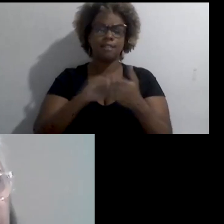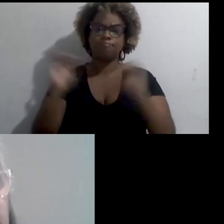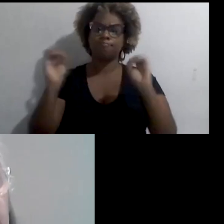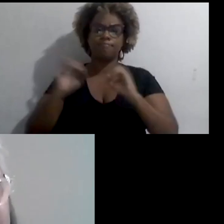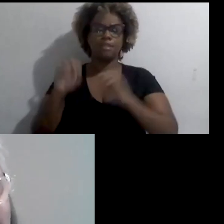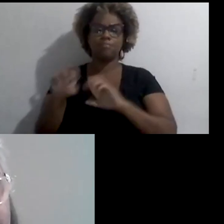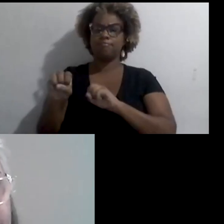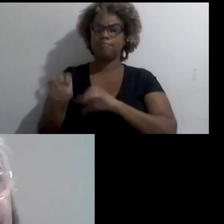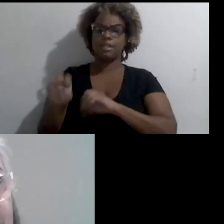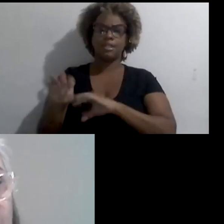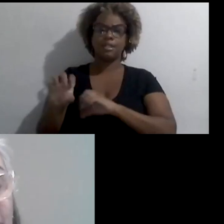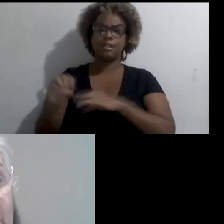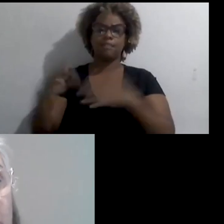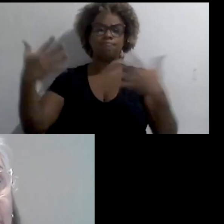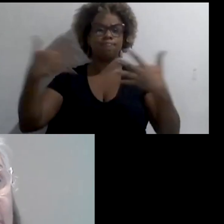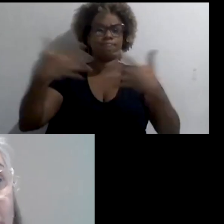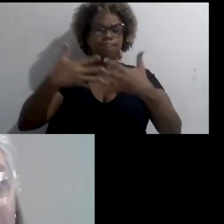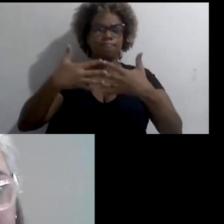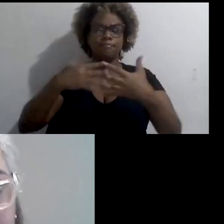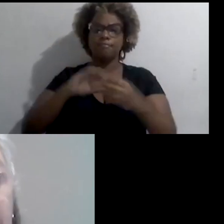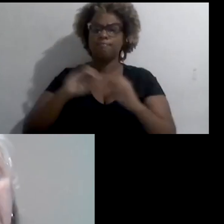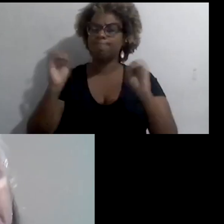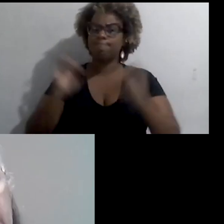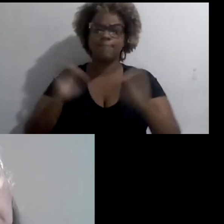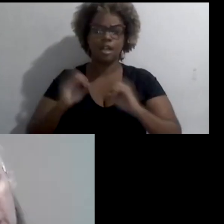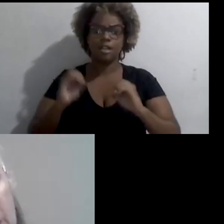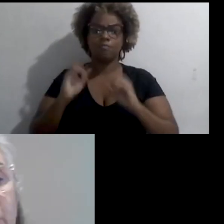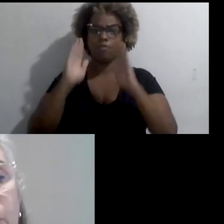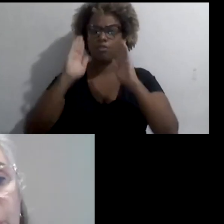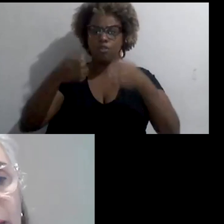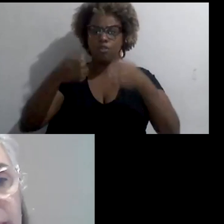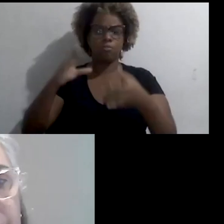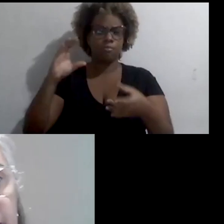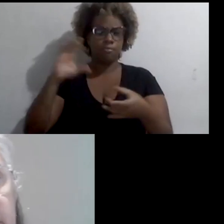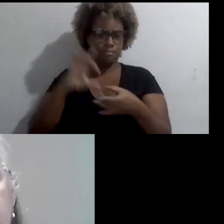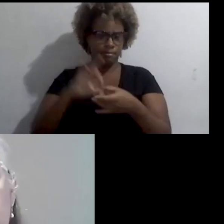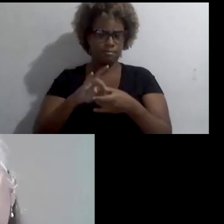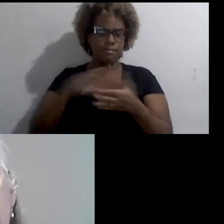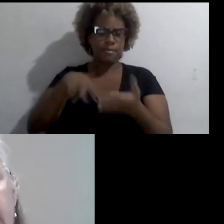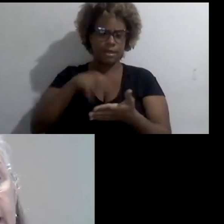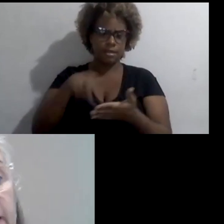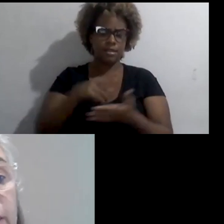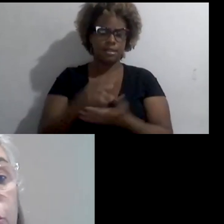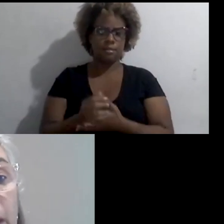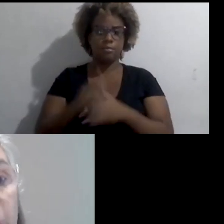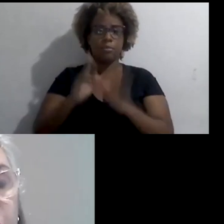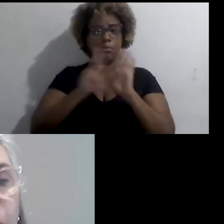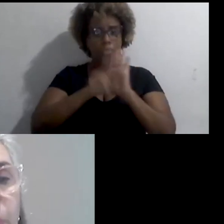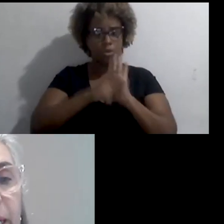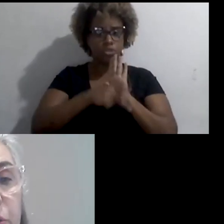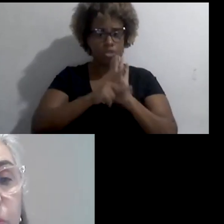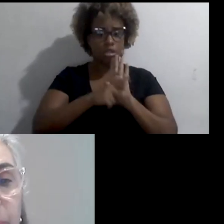de dança, né? Especificamente estou falando de dança. E Pé de Feijão é um pouco artes cênicas. Então, isso é